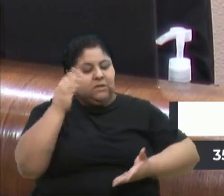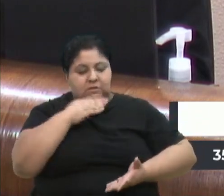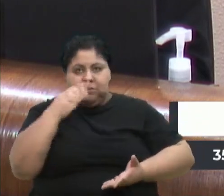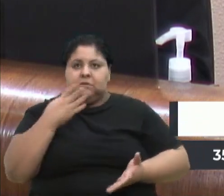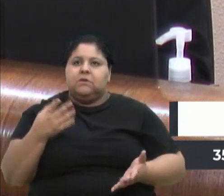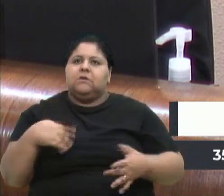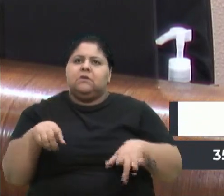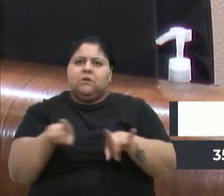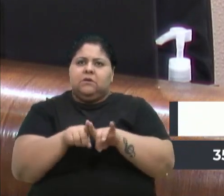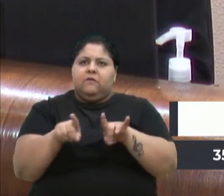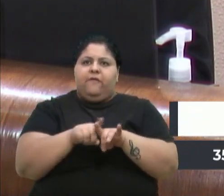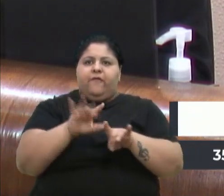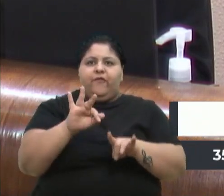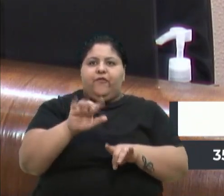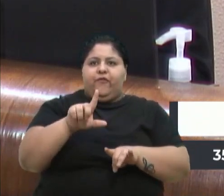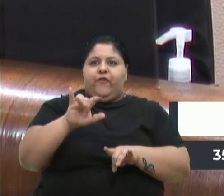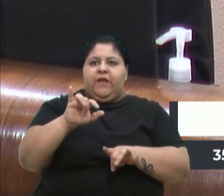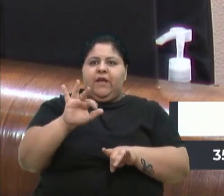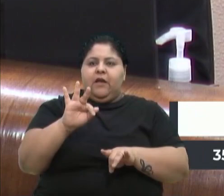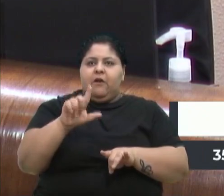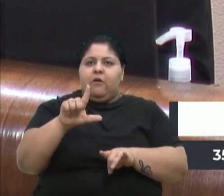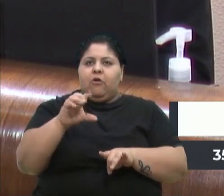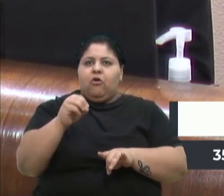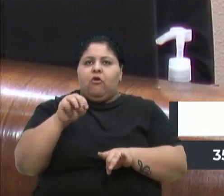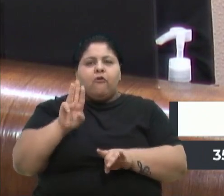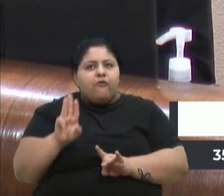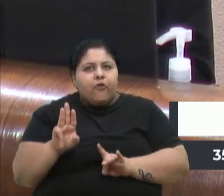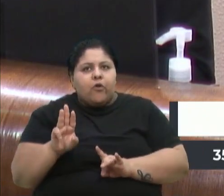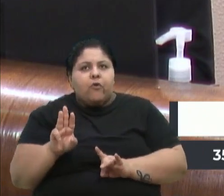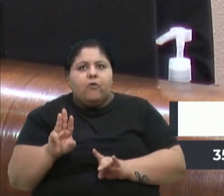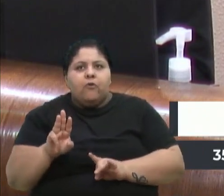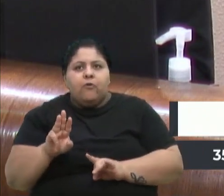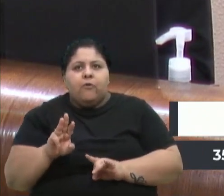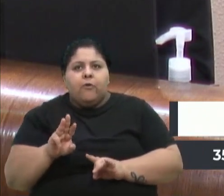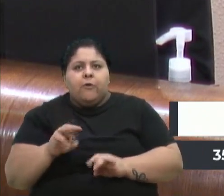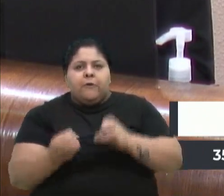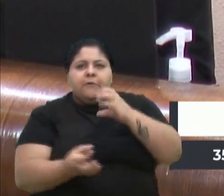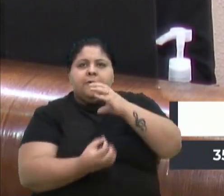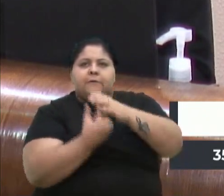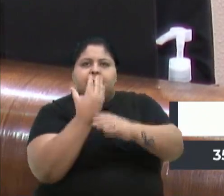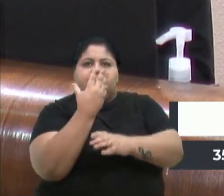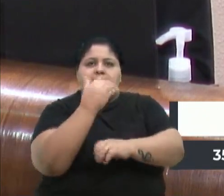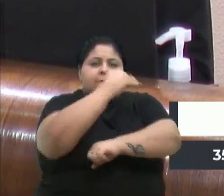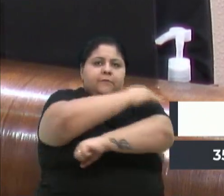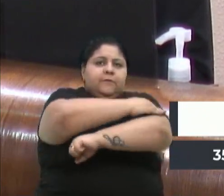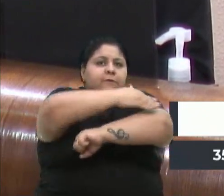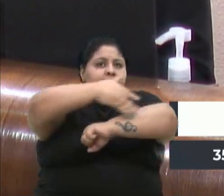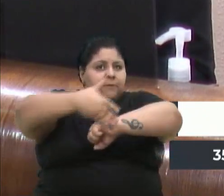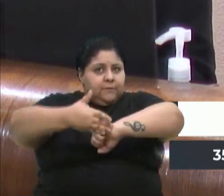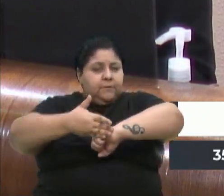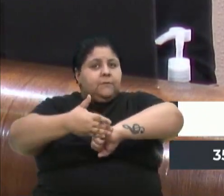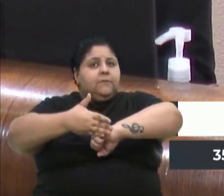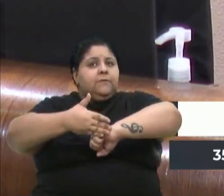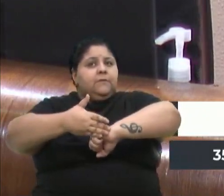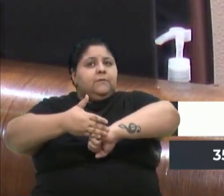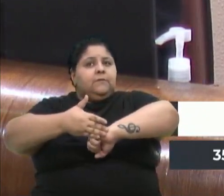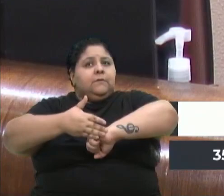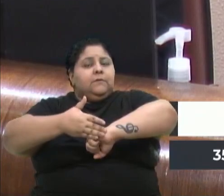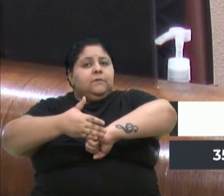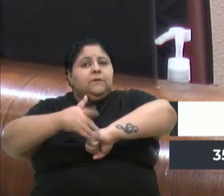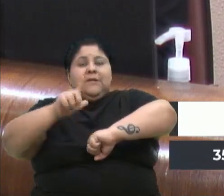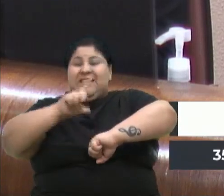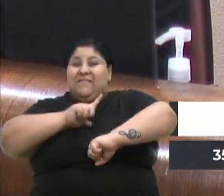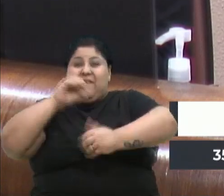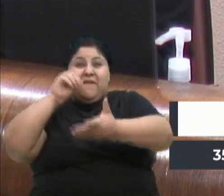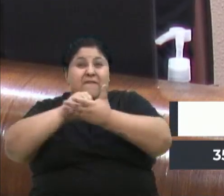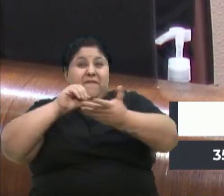que está sendo instalado na RS 122 e a alternativa seria a BR 116 e não vai haver essa alternativa